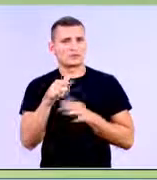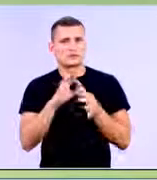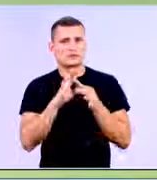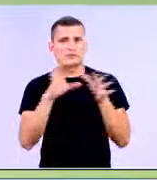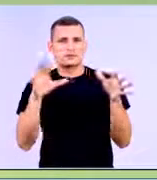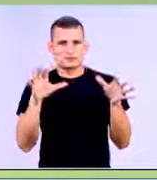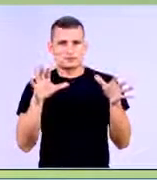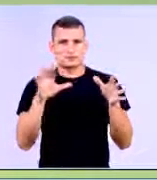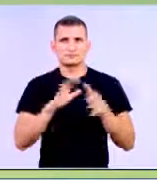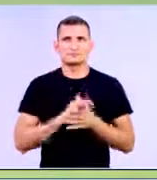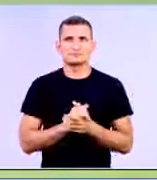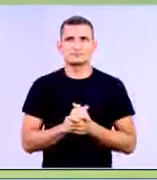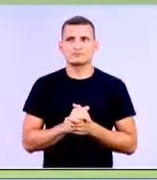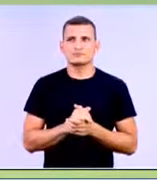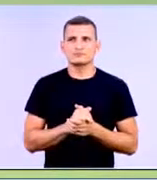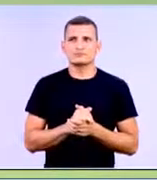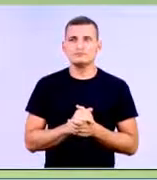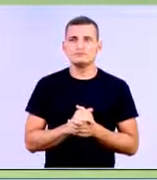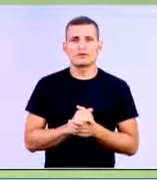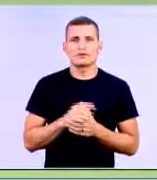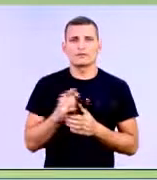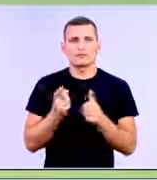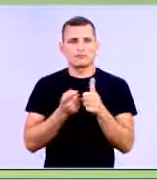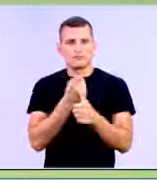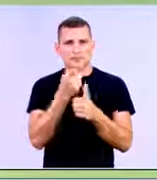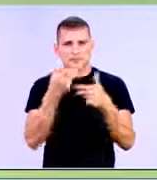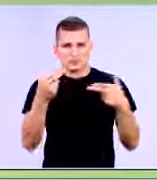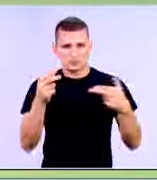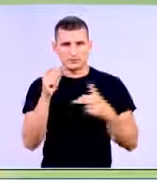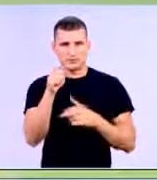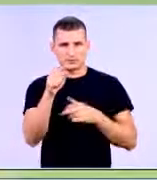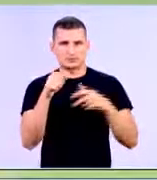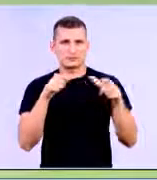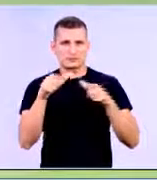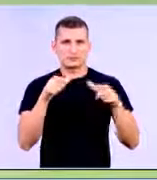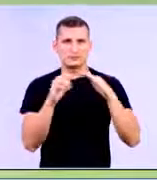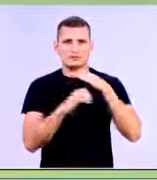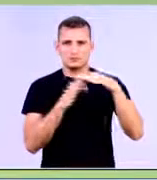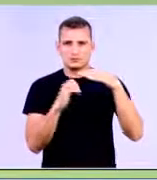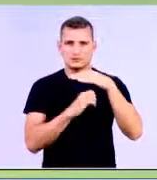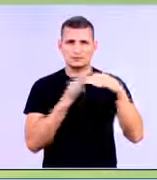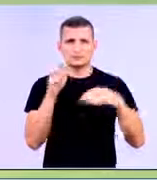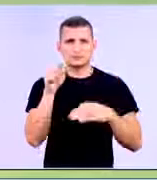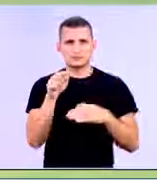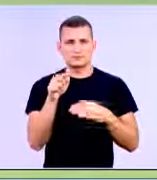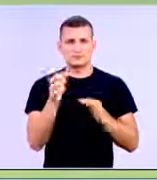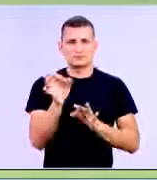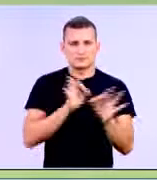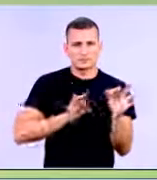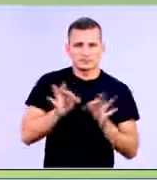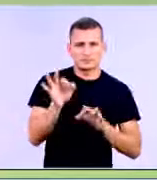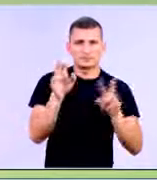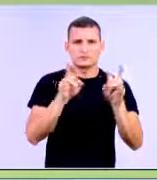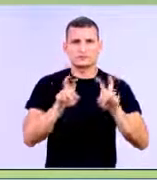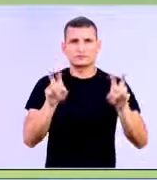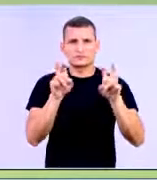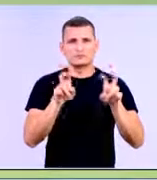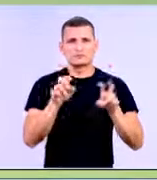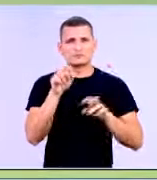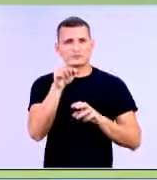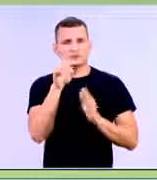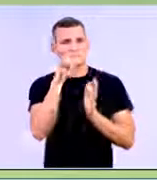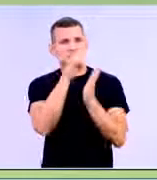coisa, quando você trabalha, se você trabalha numa empresa que você manipula um computador, você